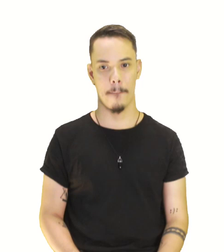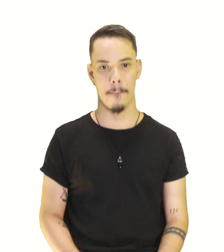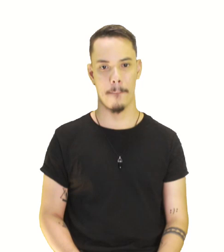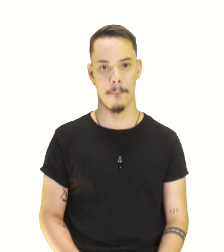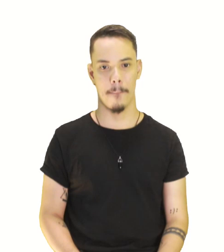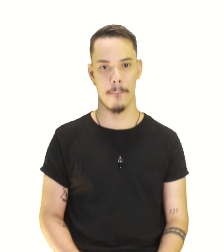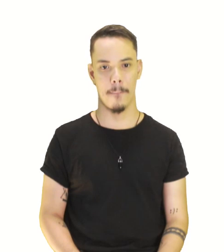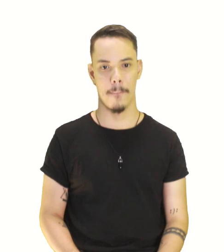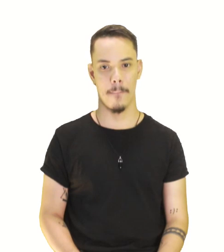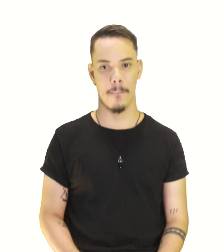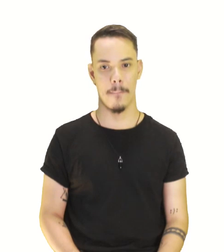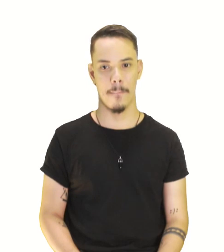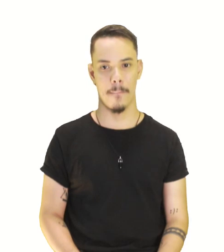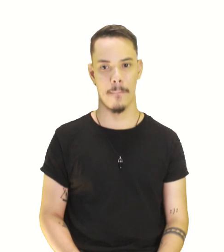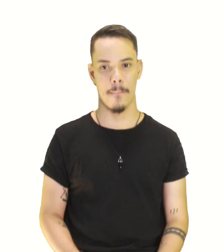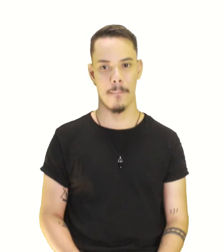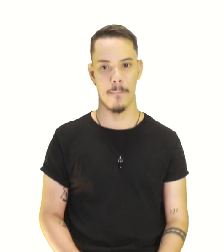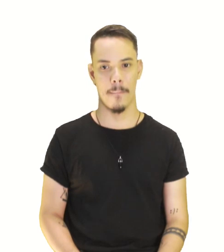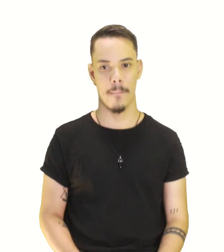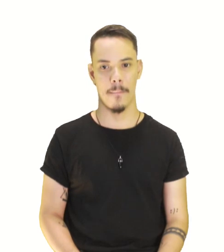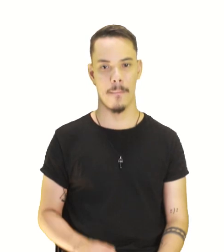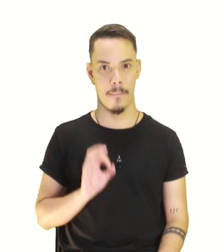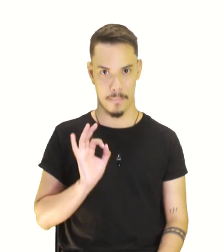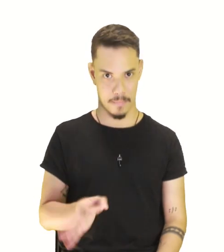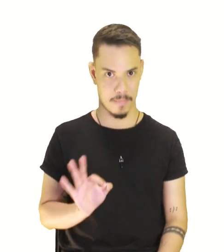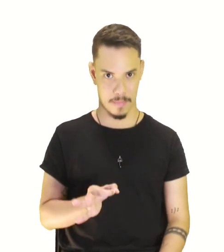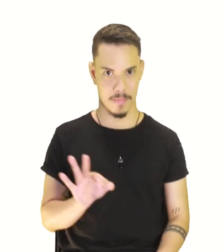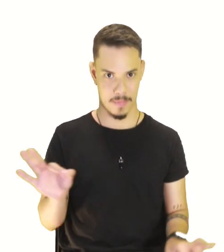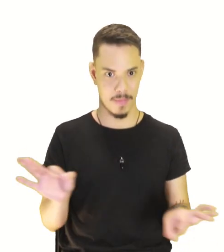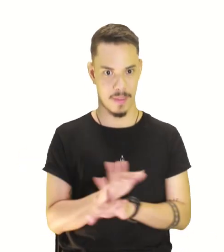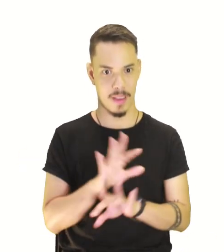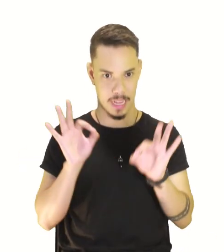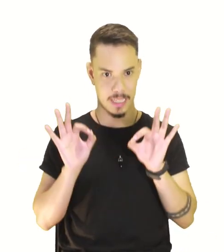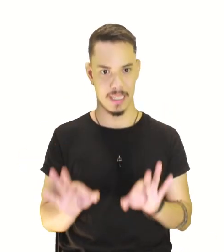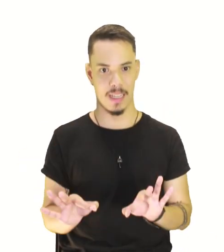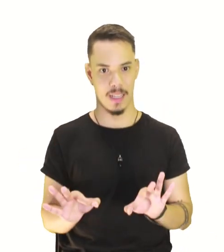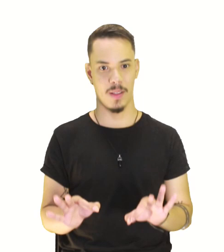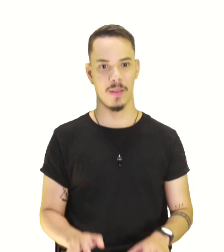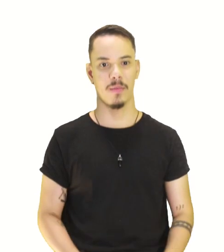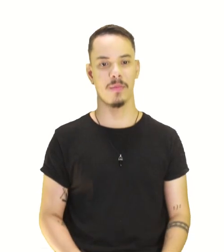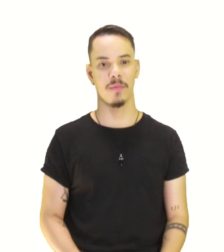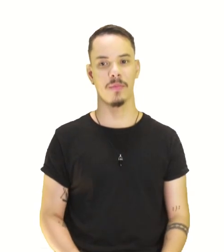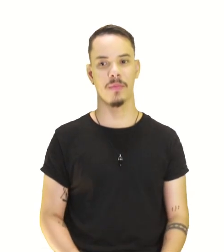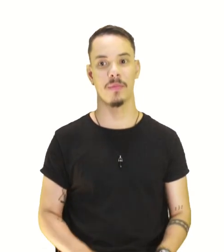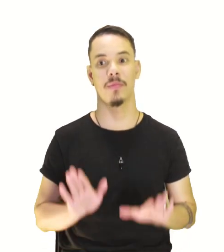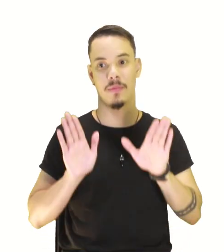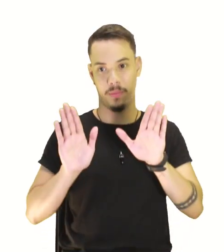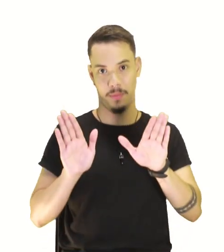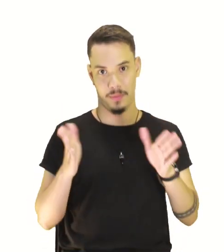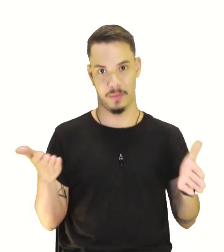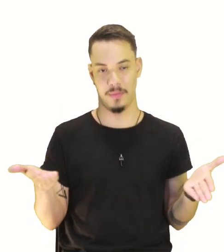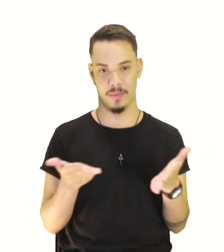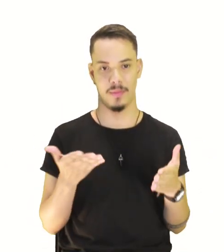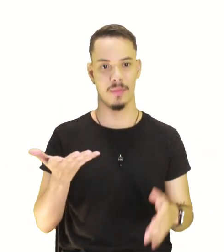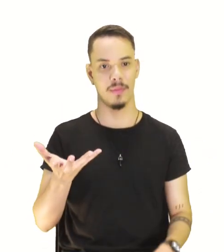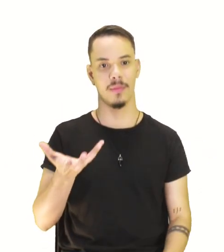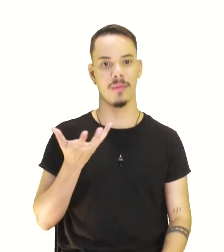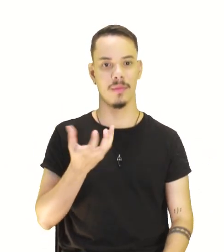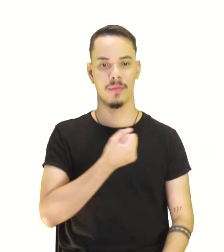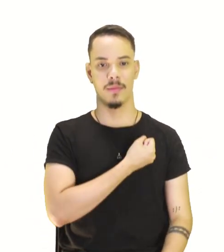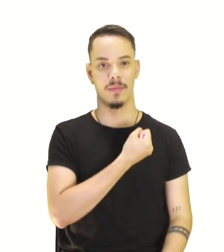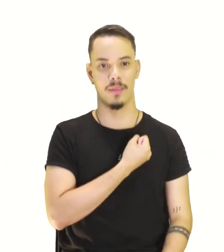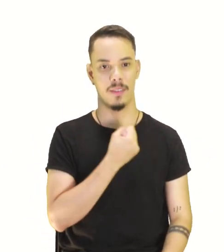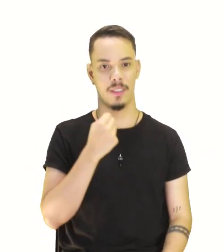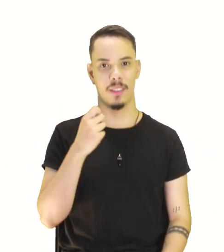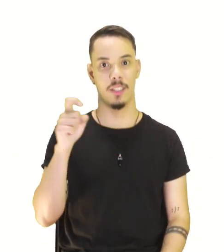5x mais 2. 5x mais 2. Pronto, tá consertado. Só que agora ele quer o valor de